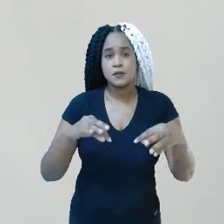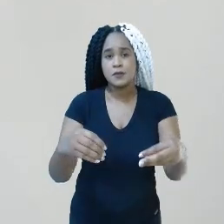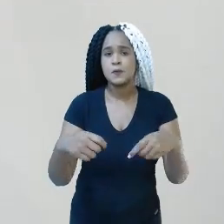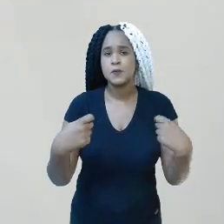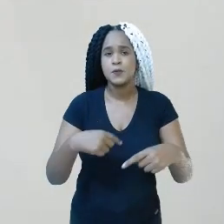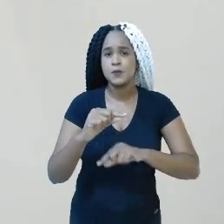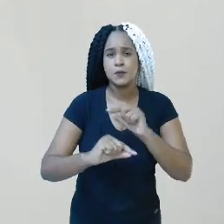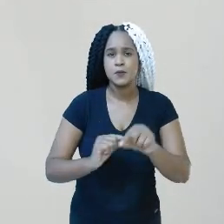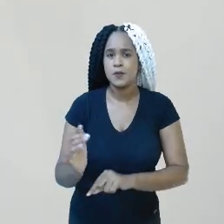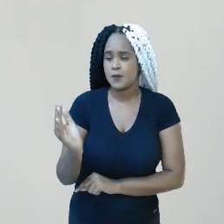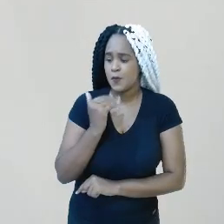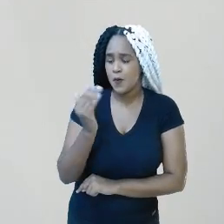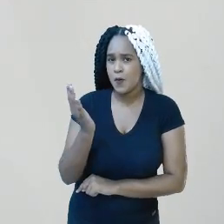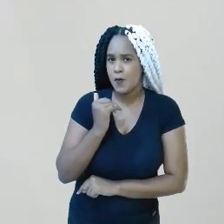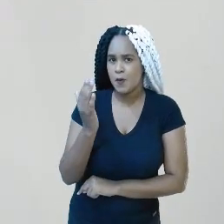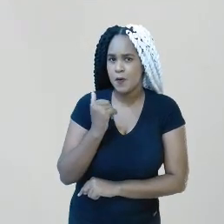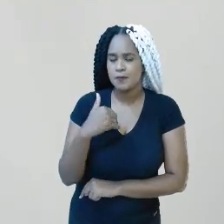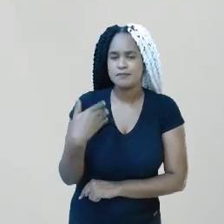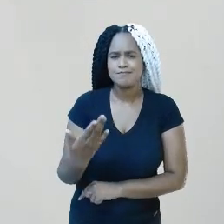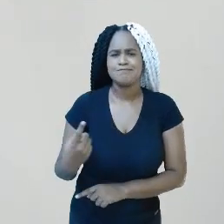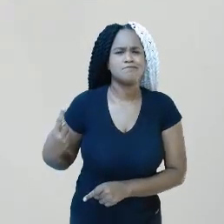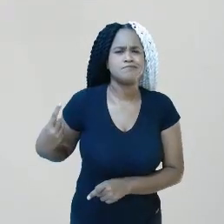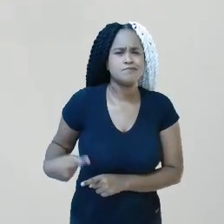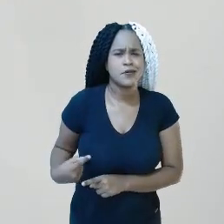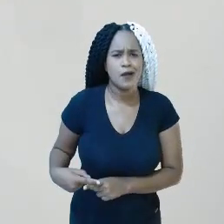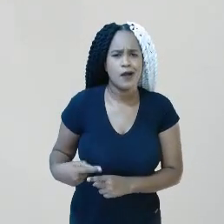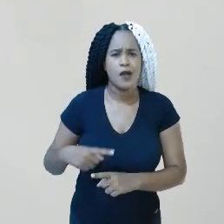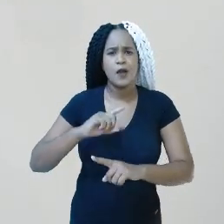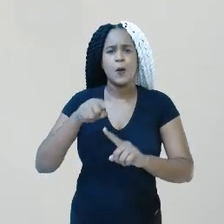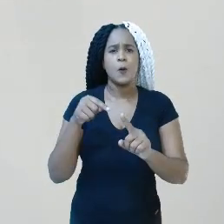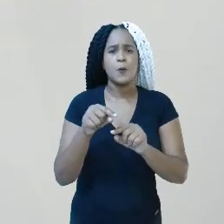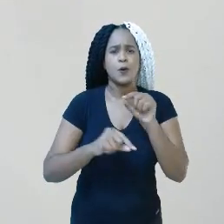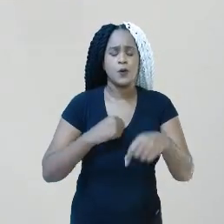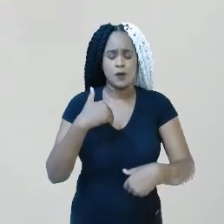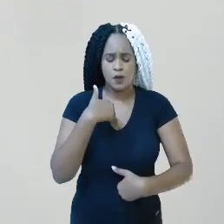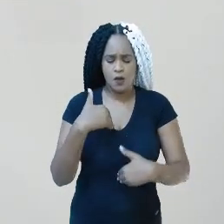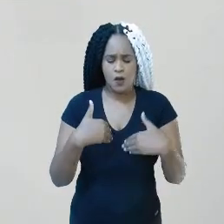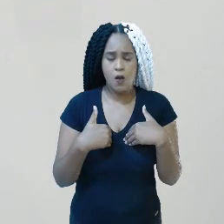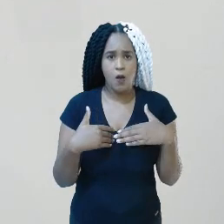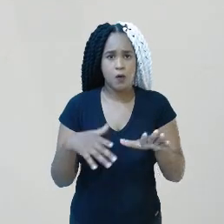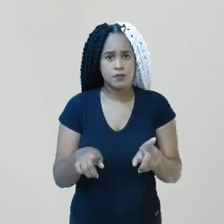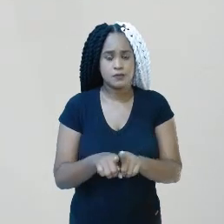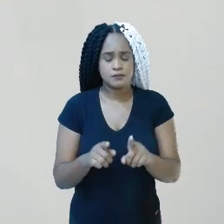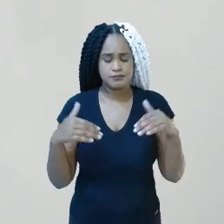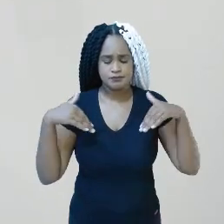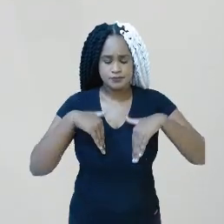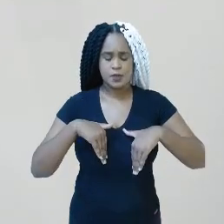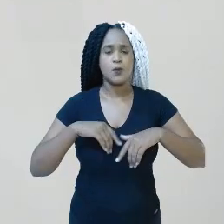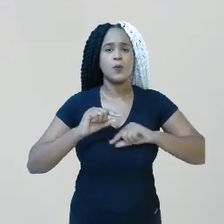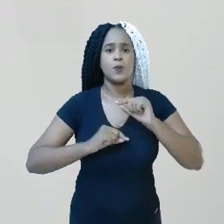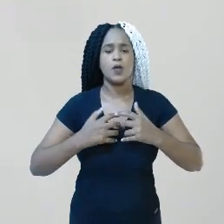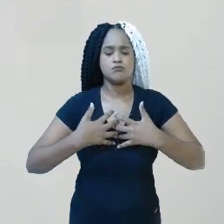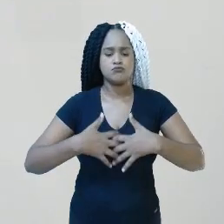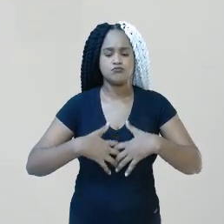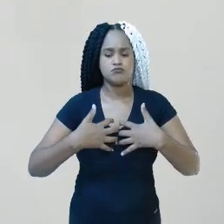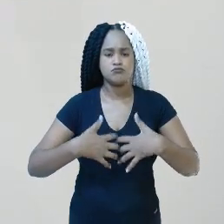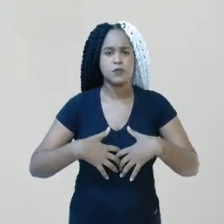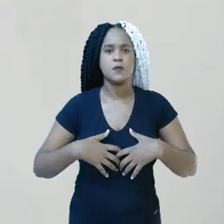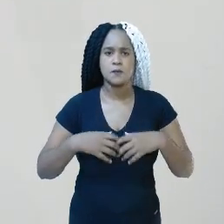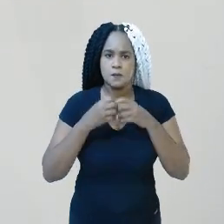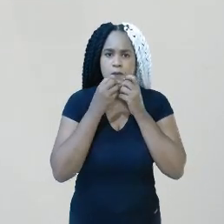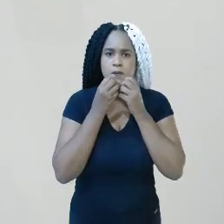uma forma ou de outra. Por que isso? Para manter o seu corpo, o seu organismo em